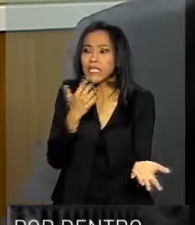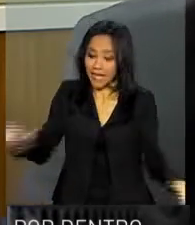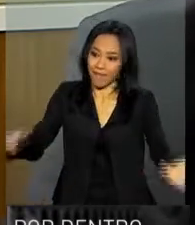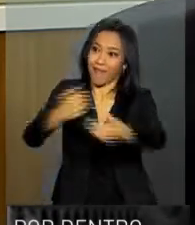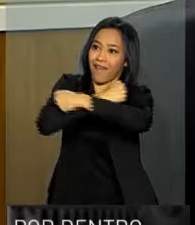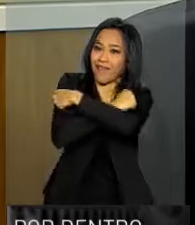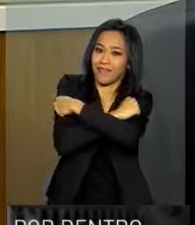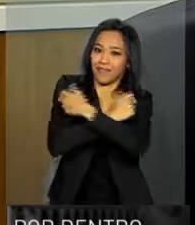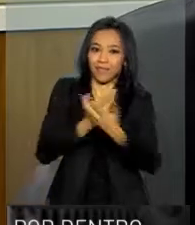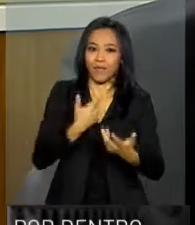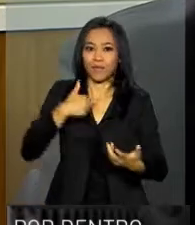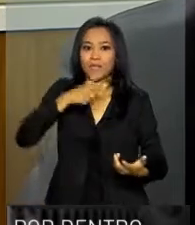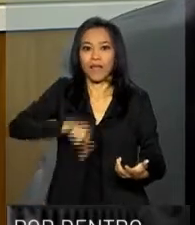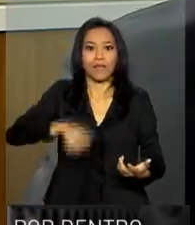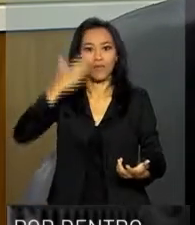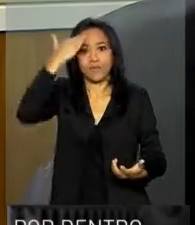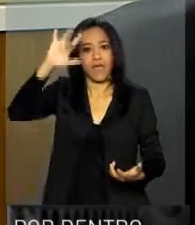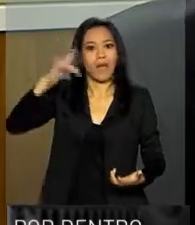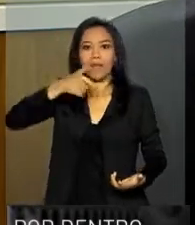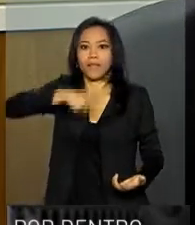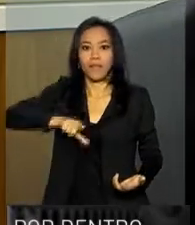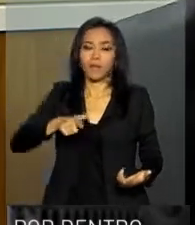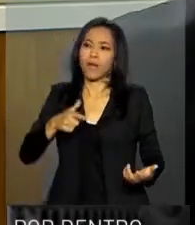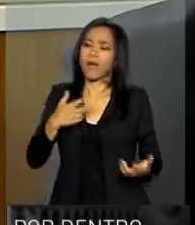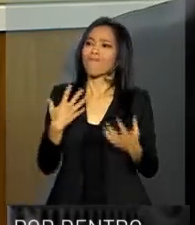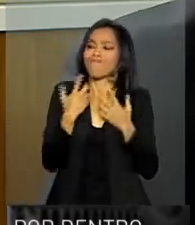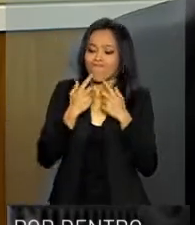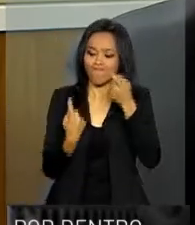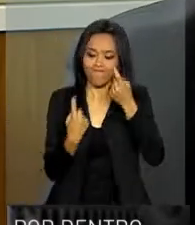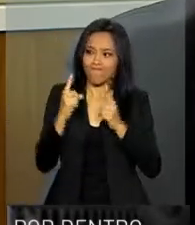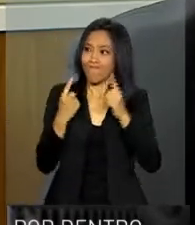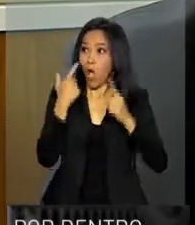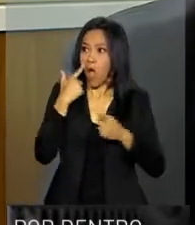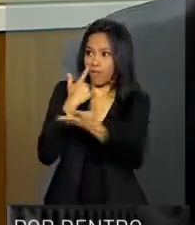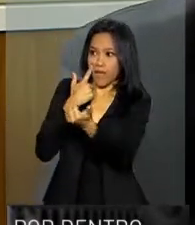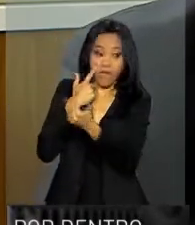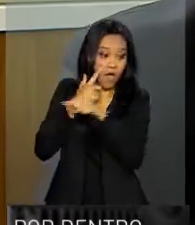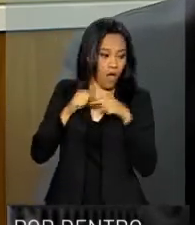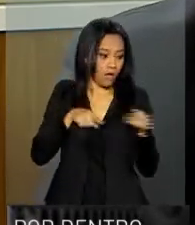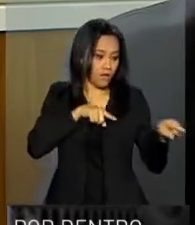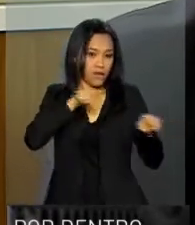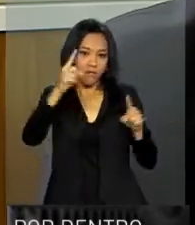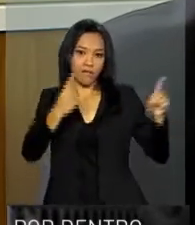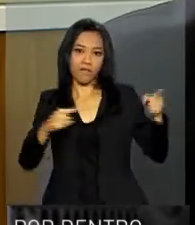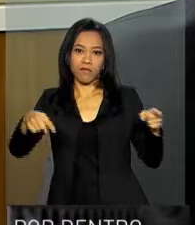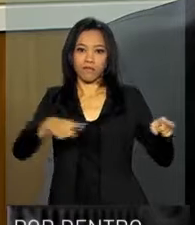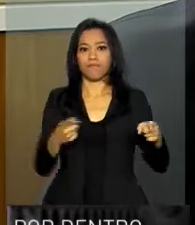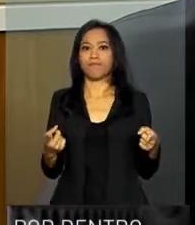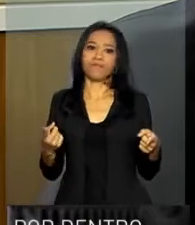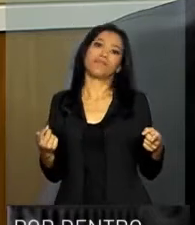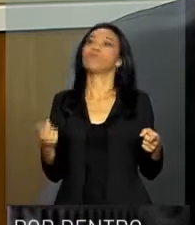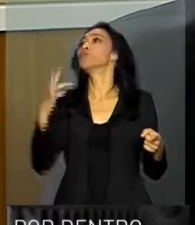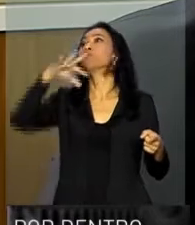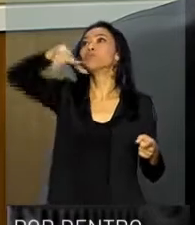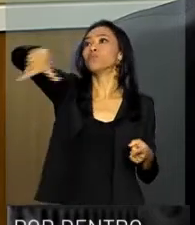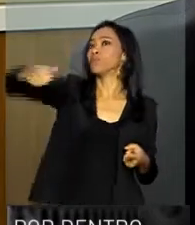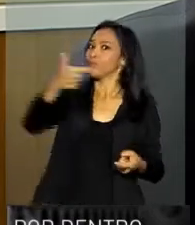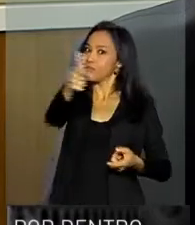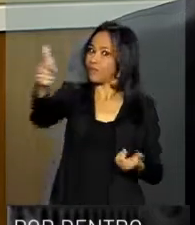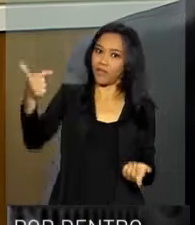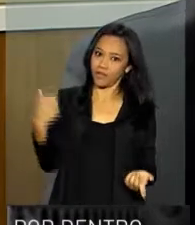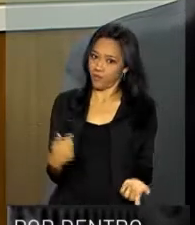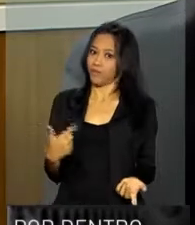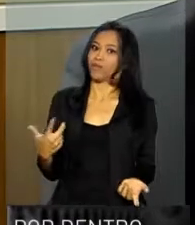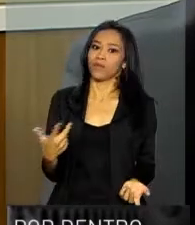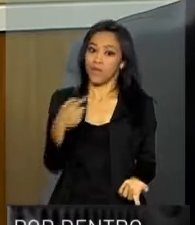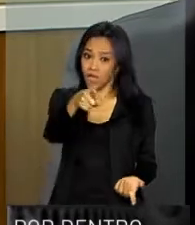ele e lhe dá um jeito de conversar e leva até a porta e isso não tem mais mundo volta eu viajo muito